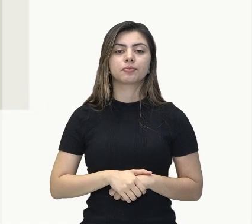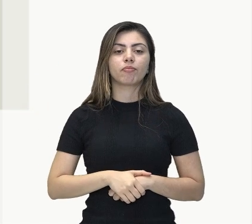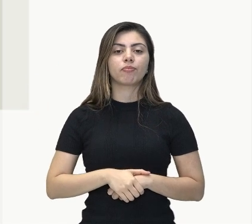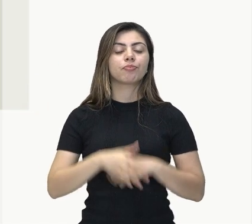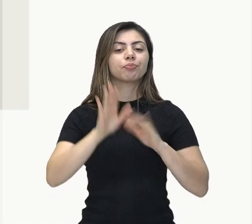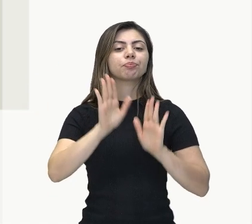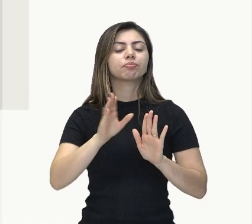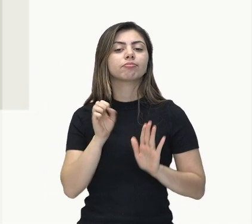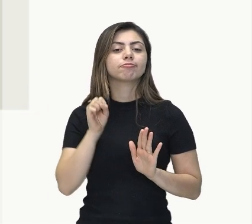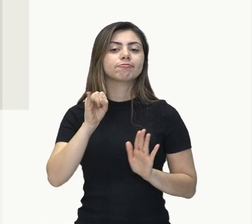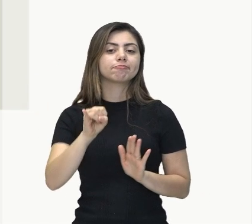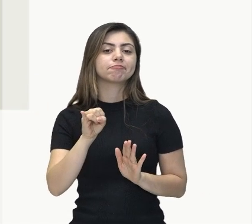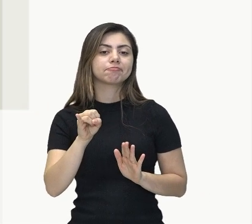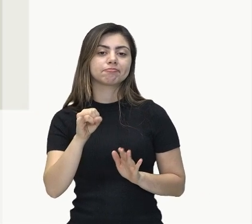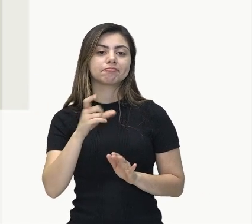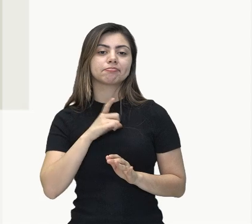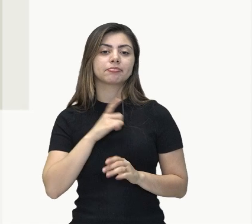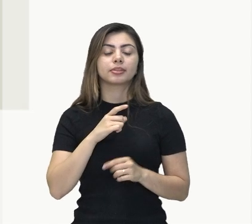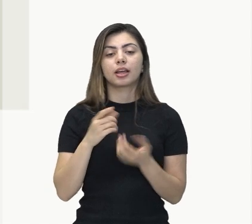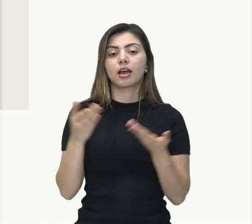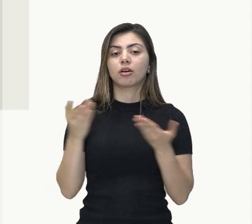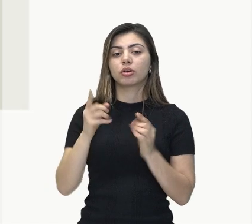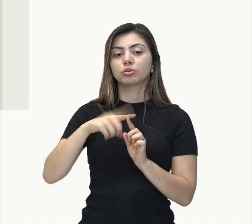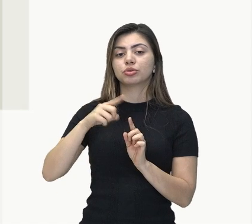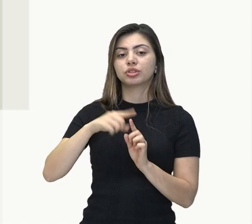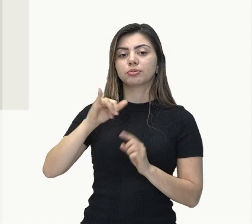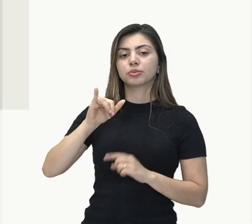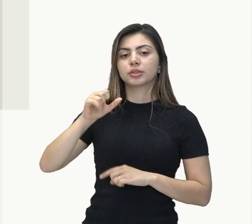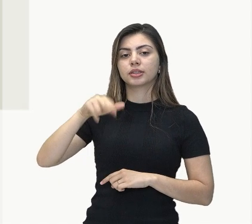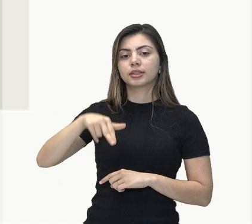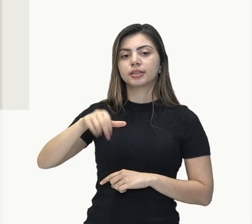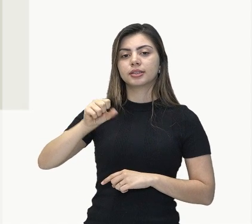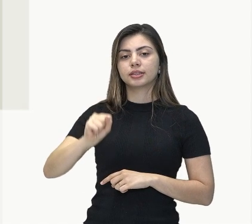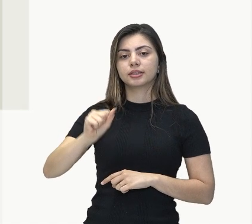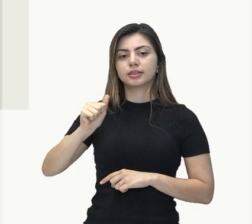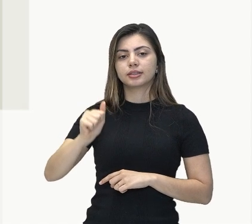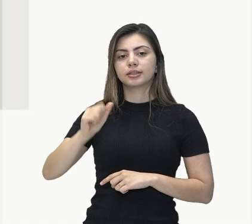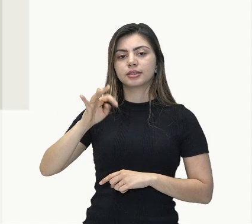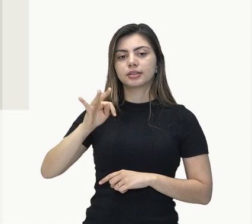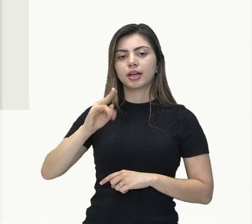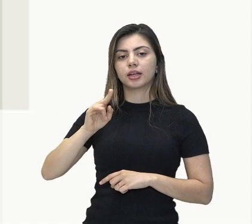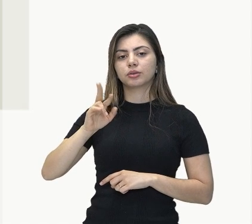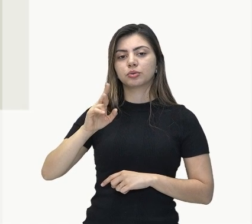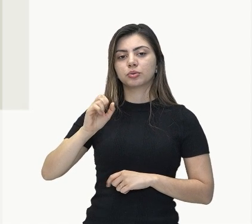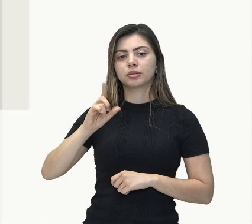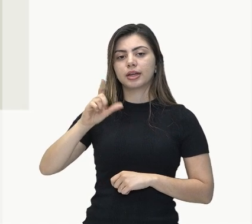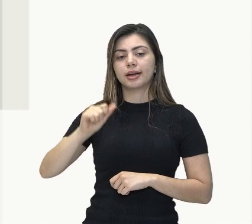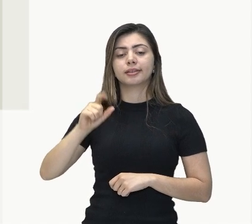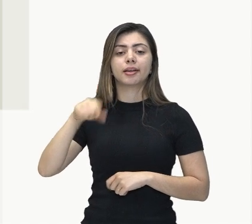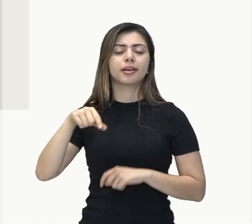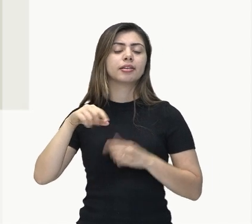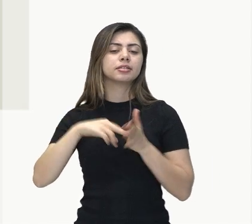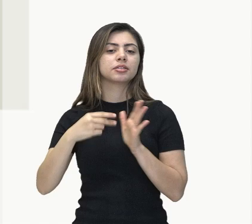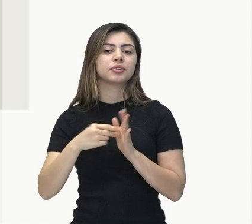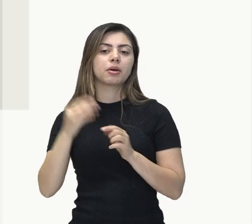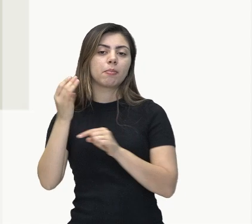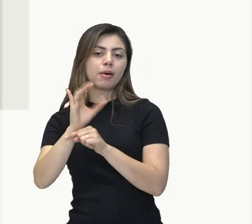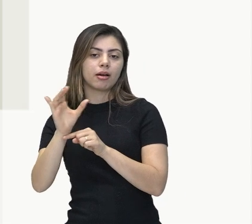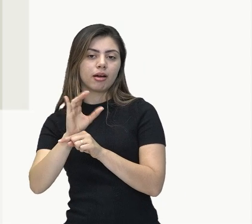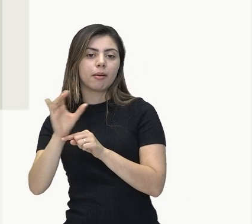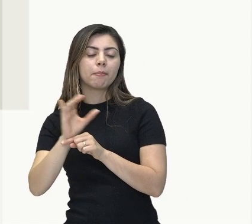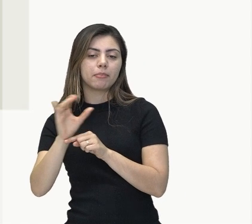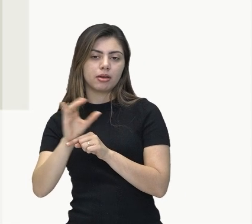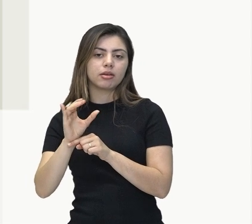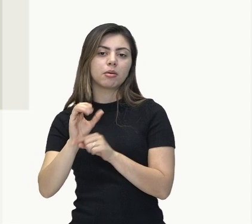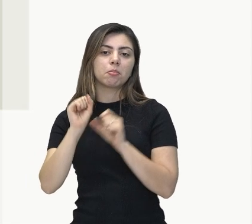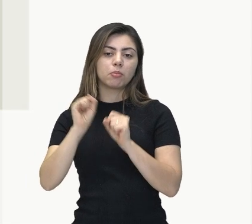Se a cadeia é insaturada, o que quer dizer insaturada? É uma cadeia carbônica que pode ter uma ligação